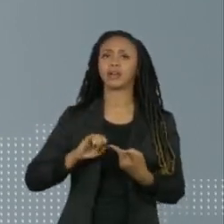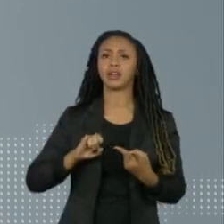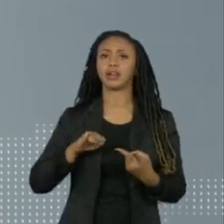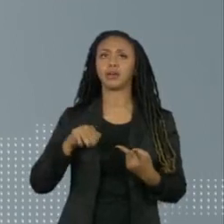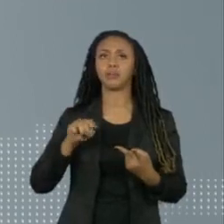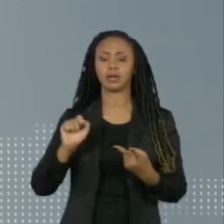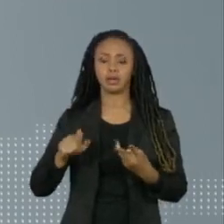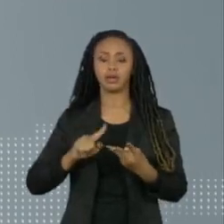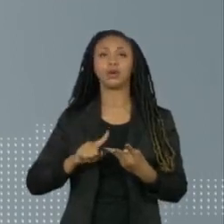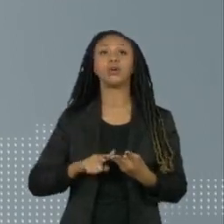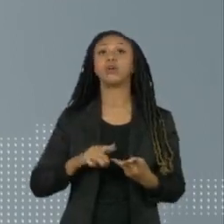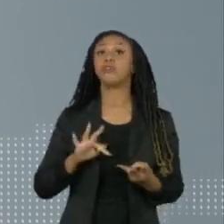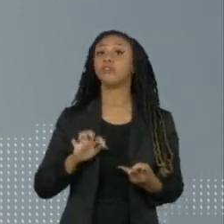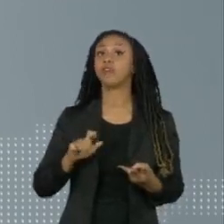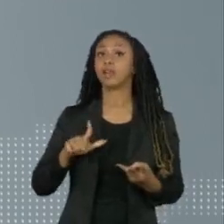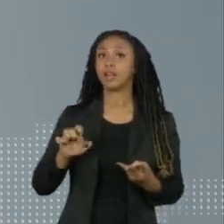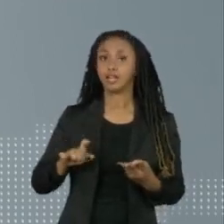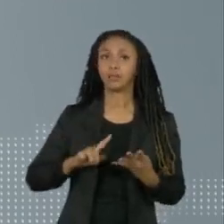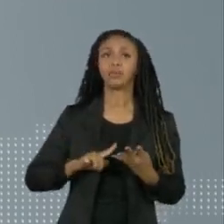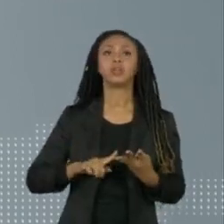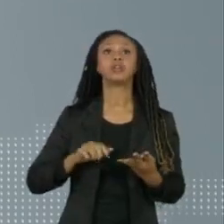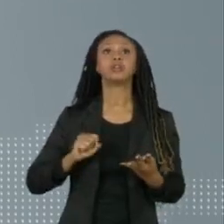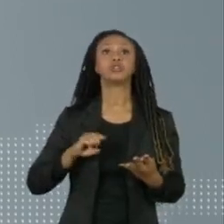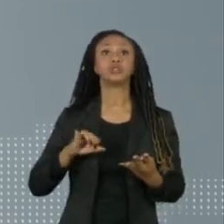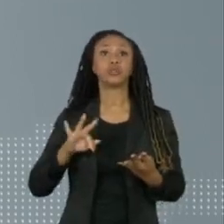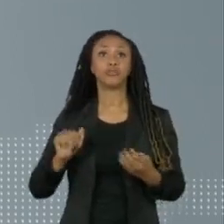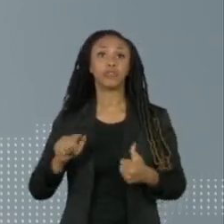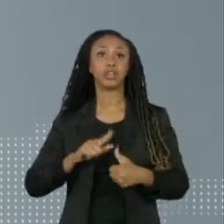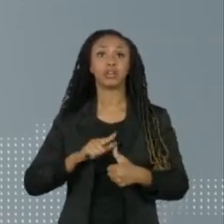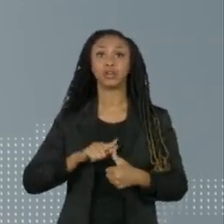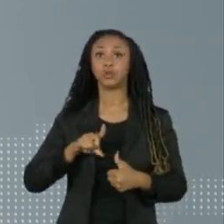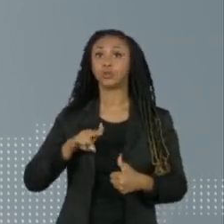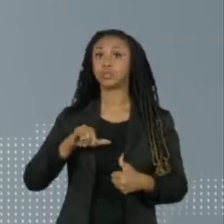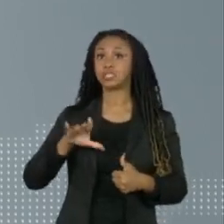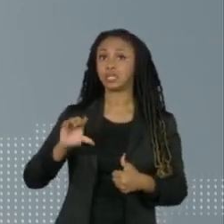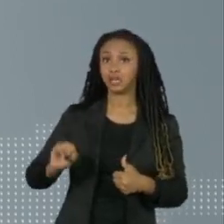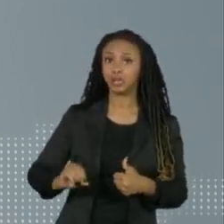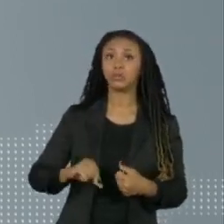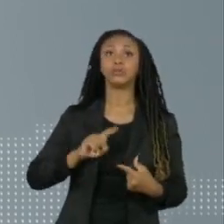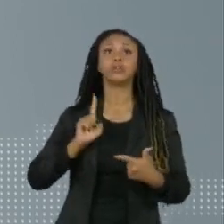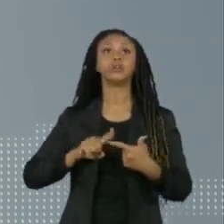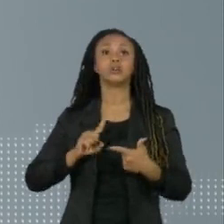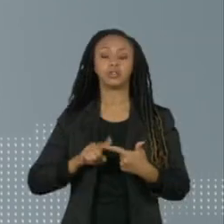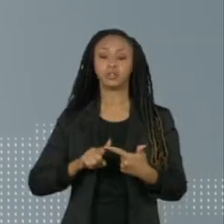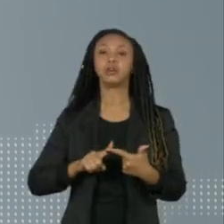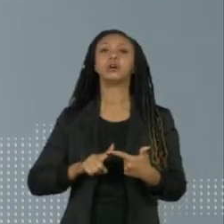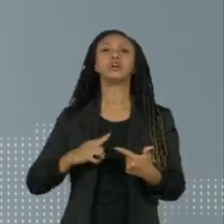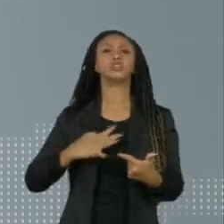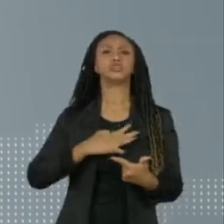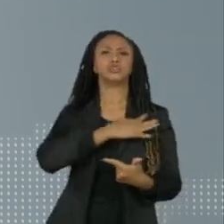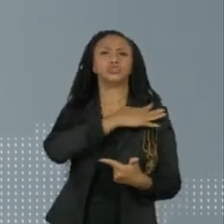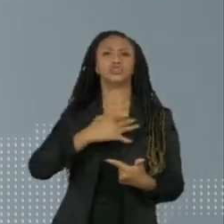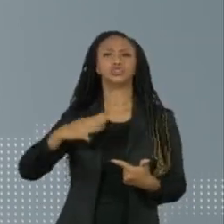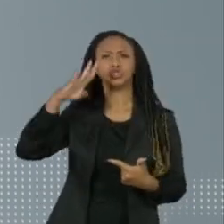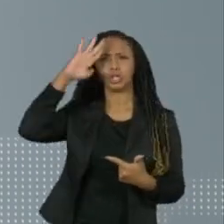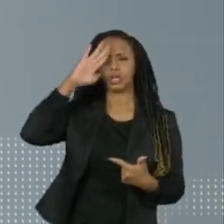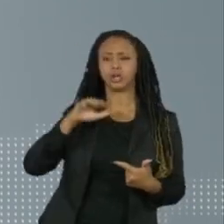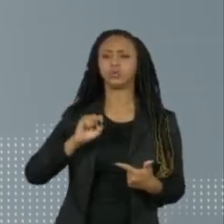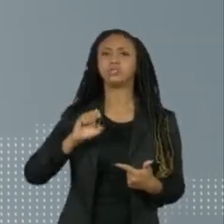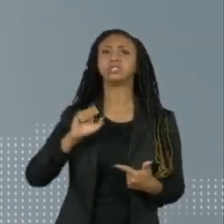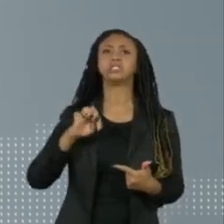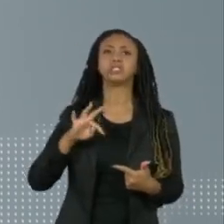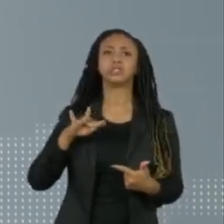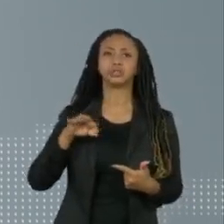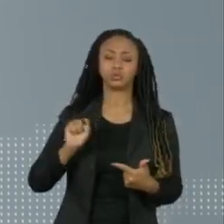do descer Felipe D'Avila do novo Sofia Manzano Do PCB Luciano bivar do União Brazil General Santos Cruz do podemos